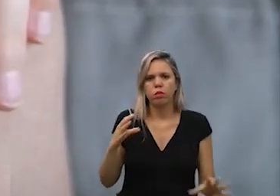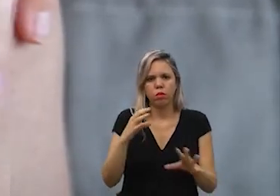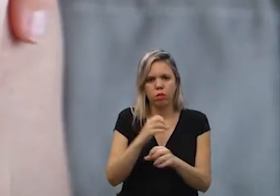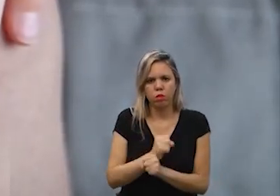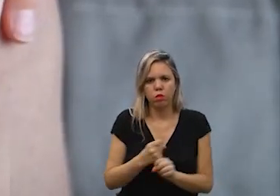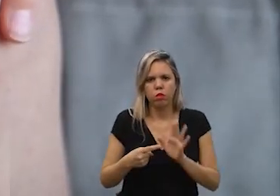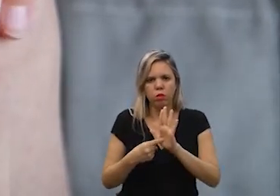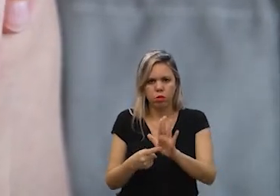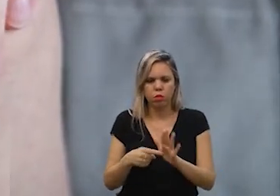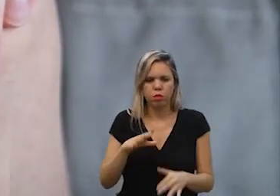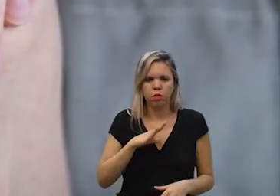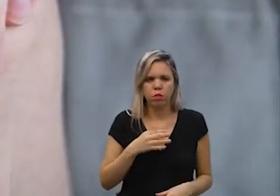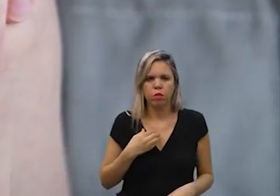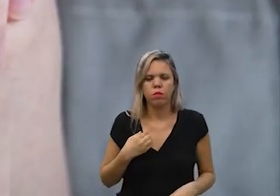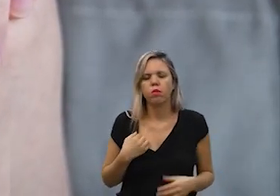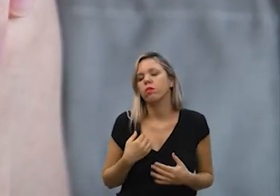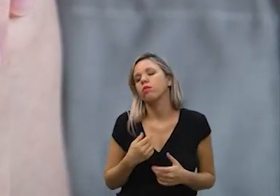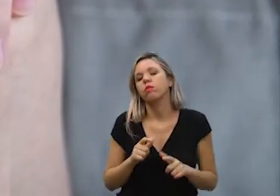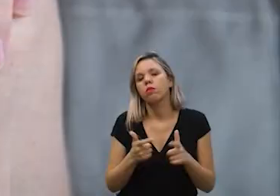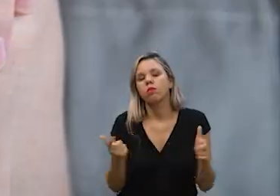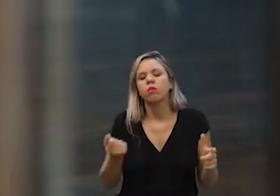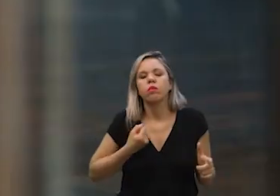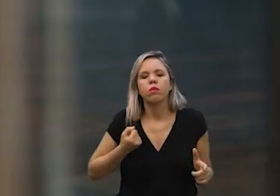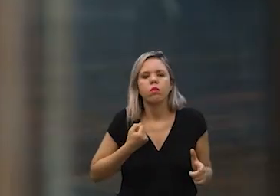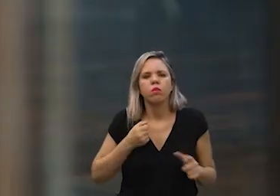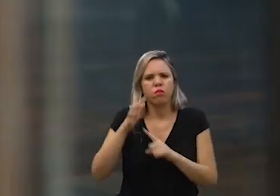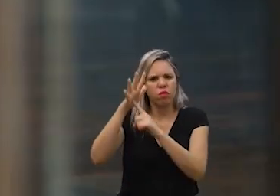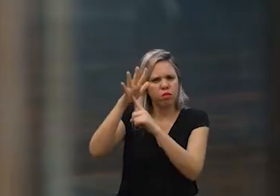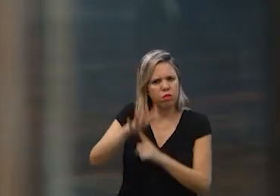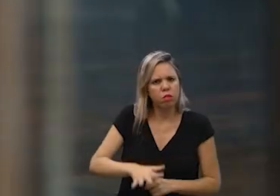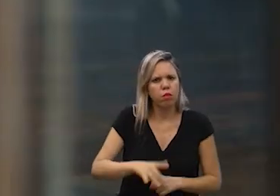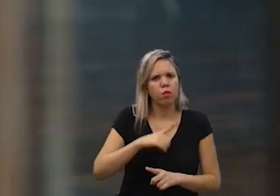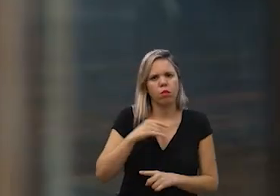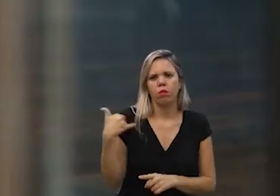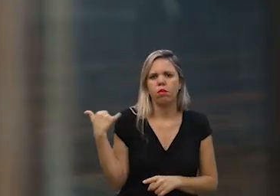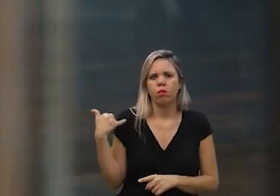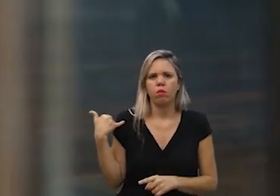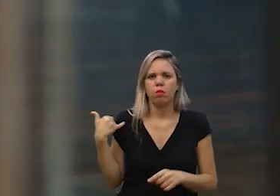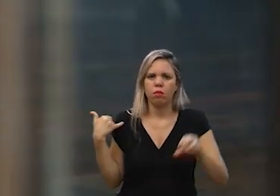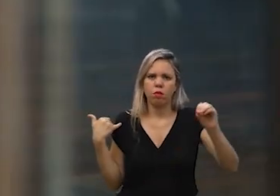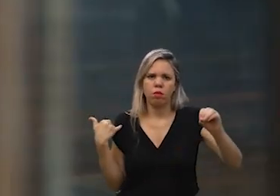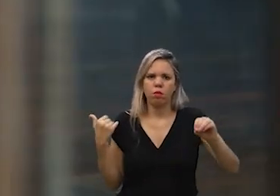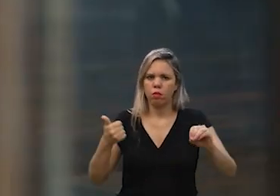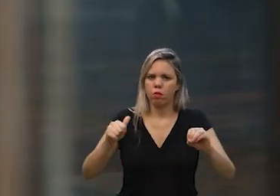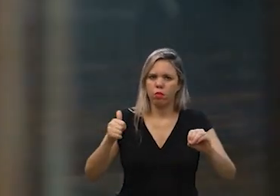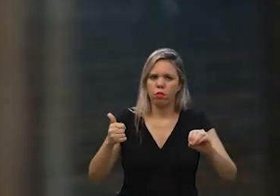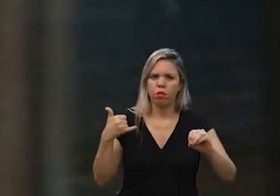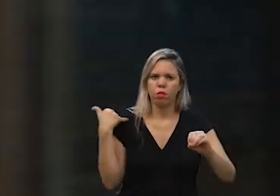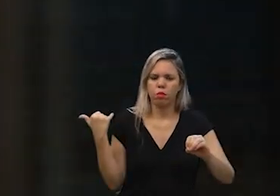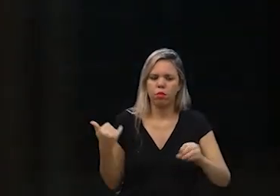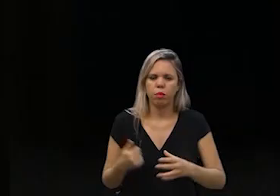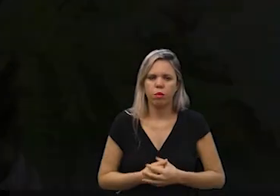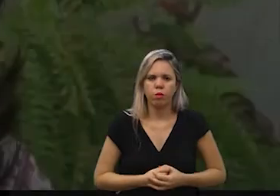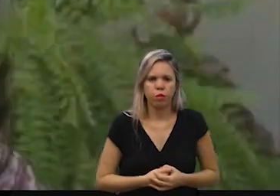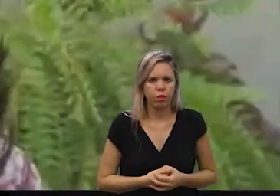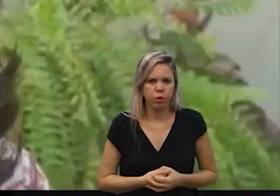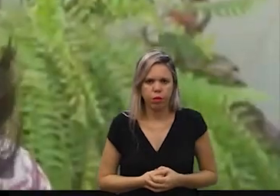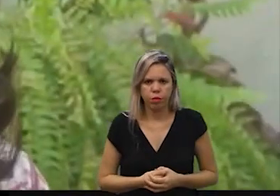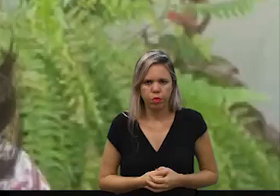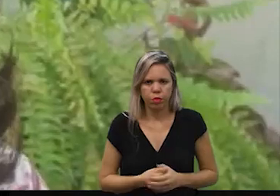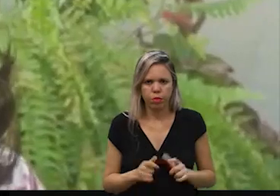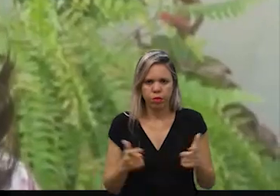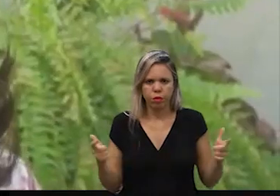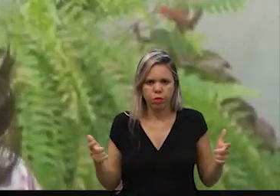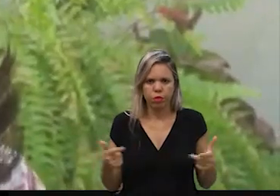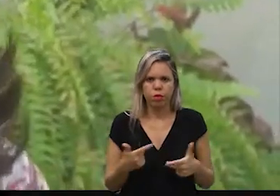de notificações da cidade. O maior número de vítimas tem idade entre 0 a 11 anos de idade. A grande